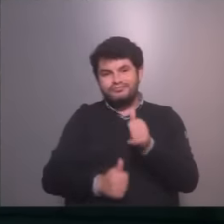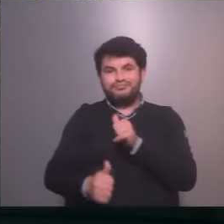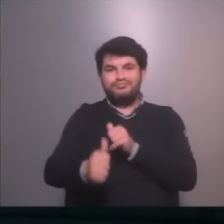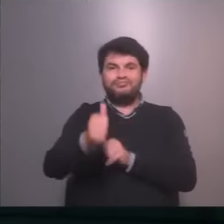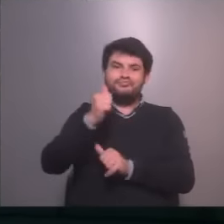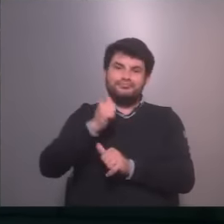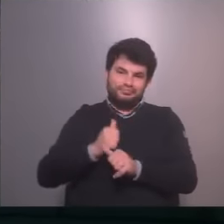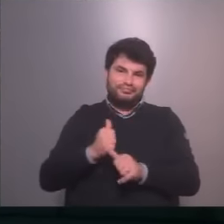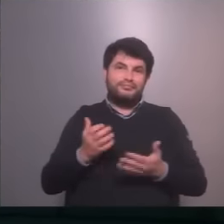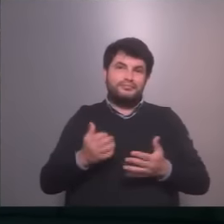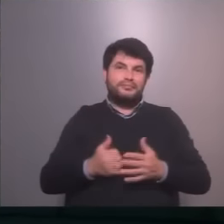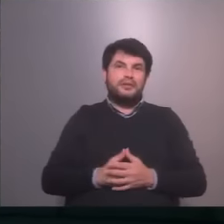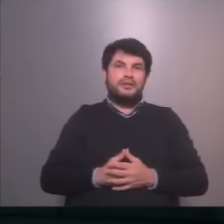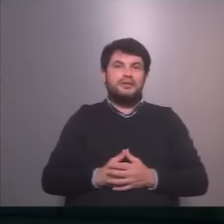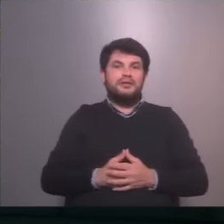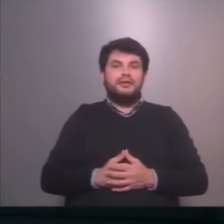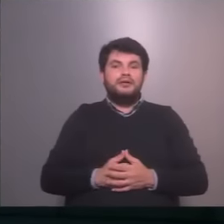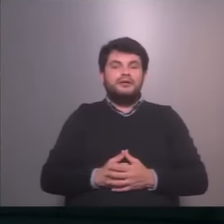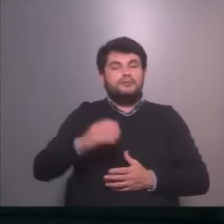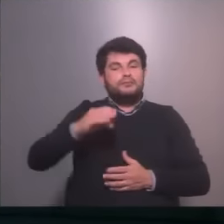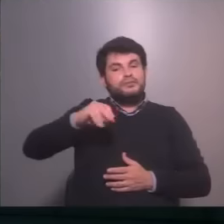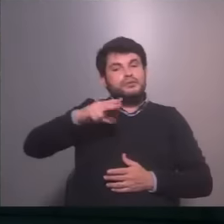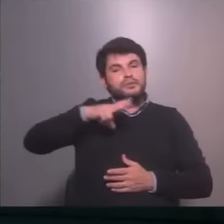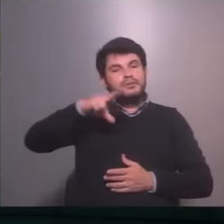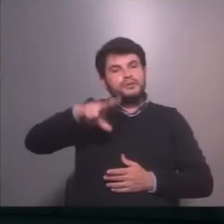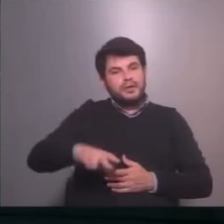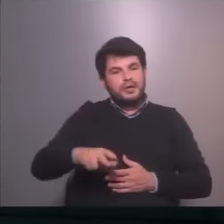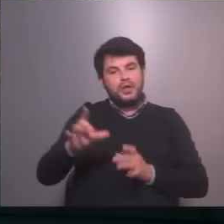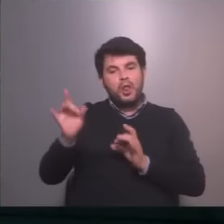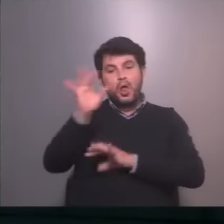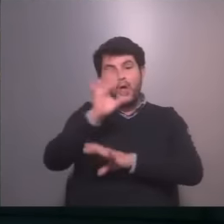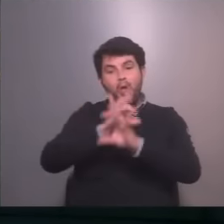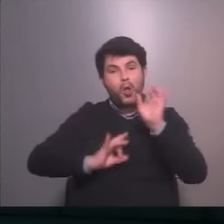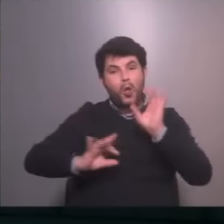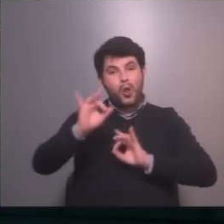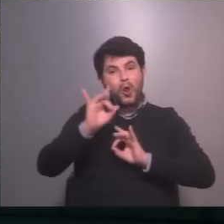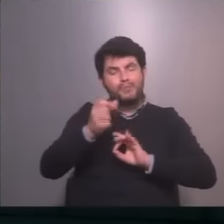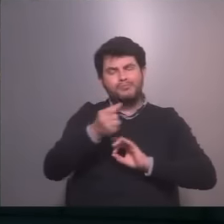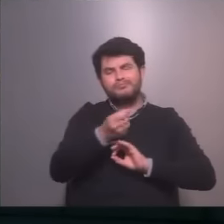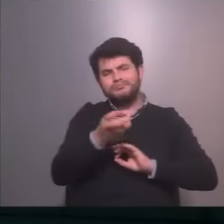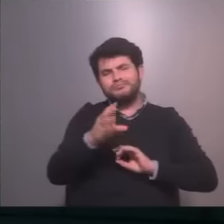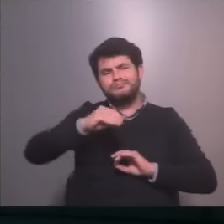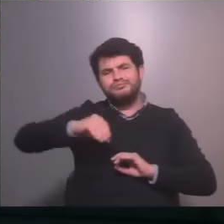aspectos houve e continua a haver muitos retrocessos.